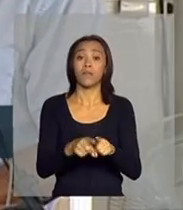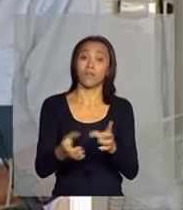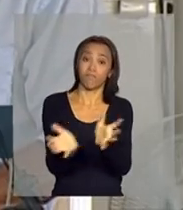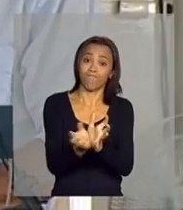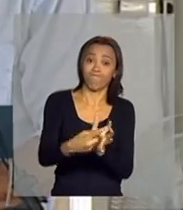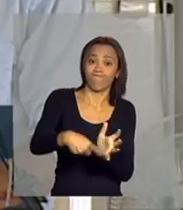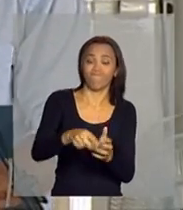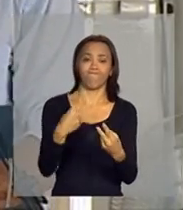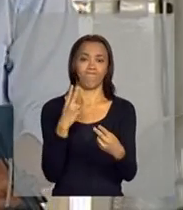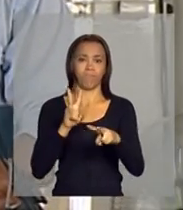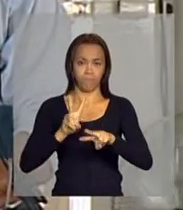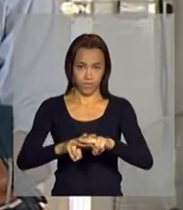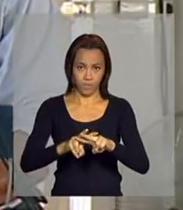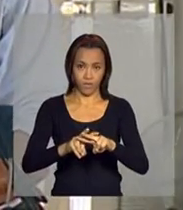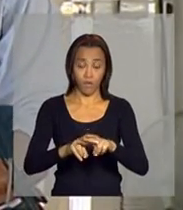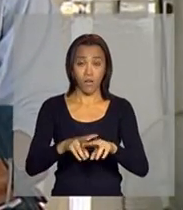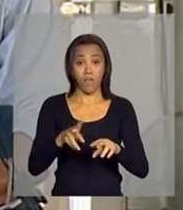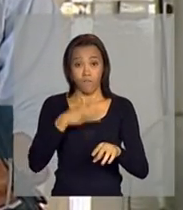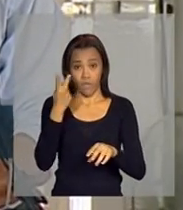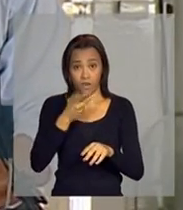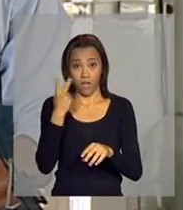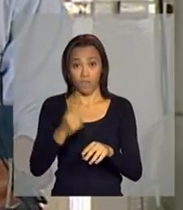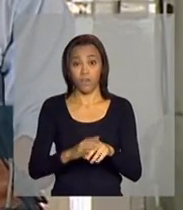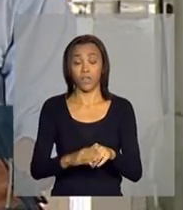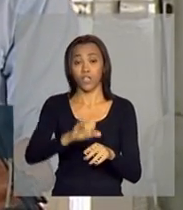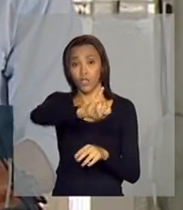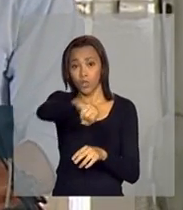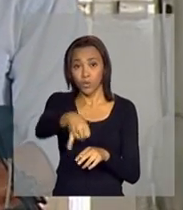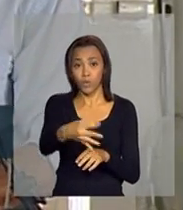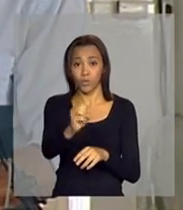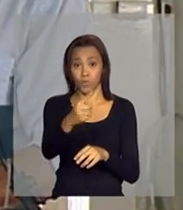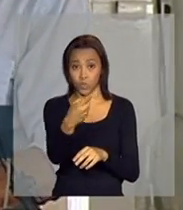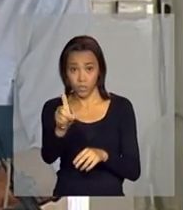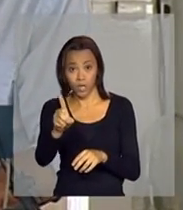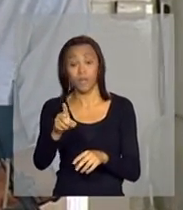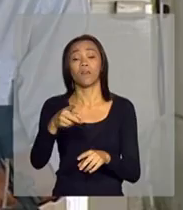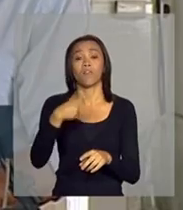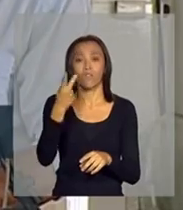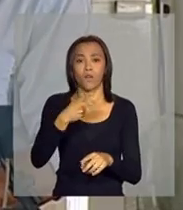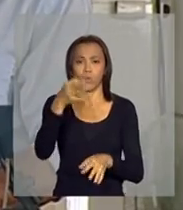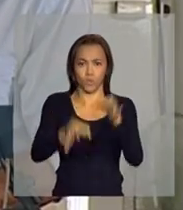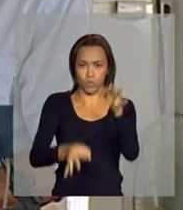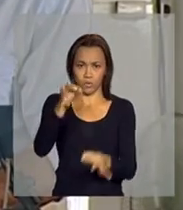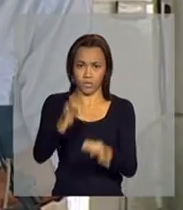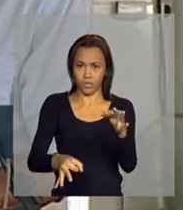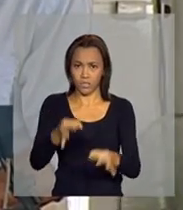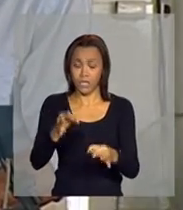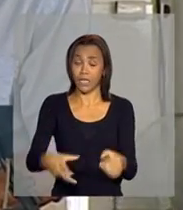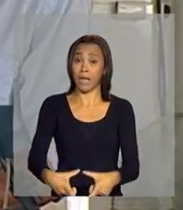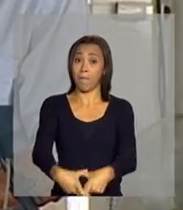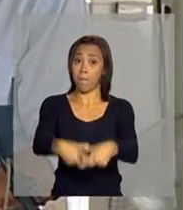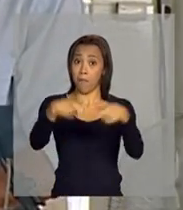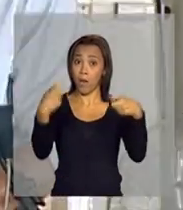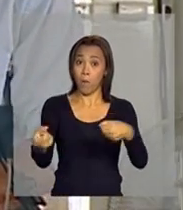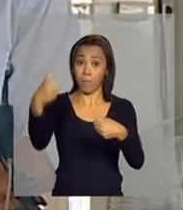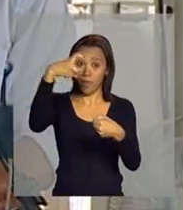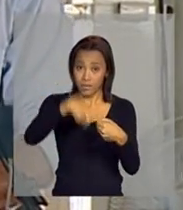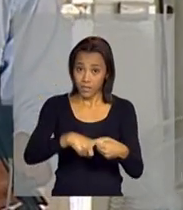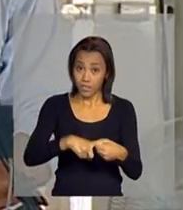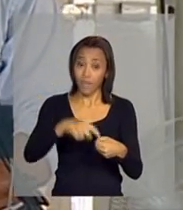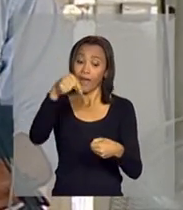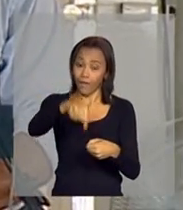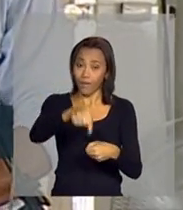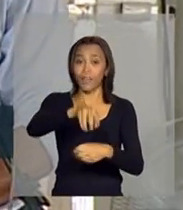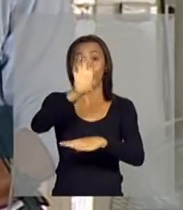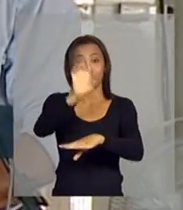Dizia agora, presidente, que o ministro Zé Eduardo Cardoso da Justiça reconhece que a maior parceria no Brasil é com o nosso